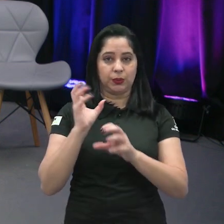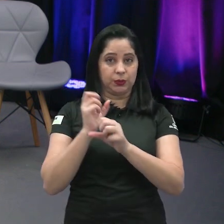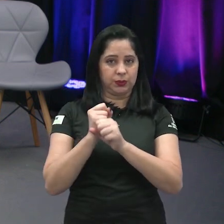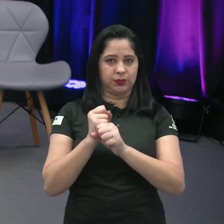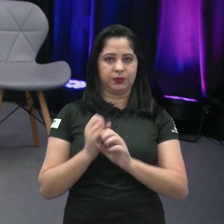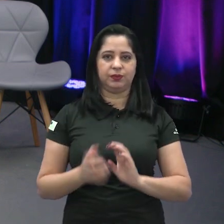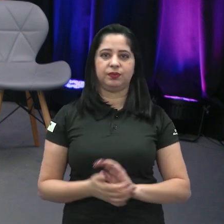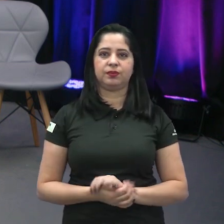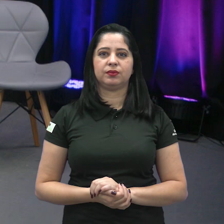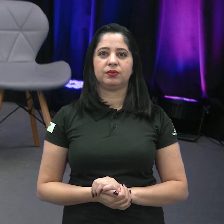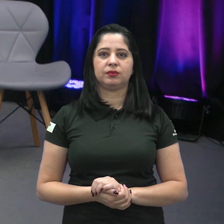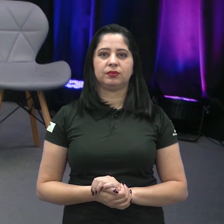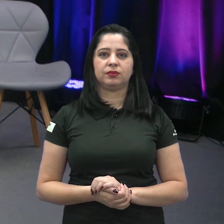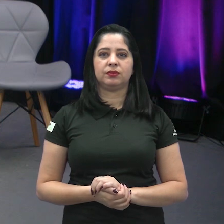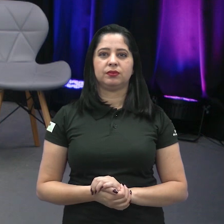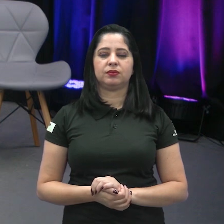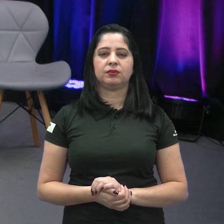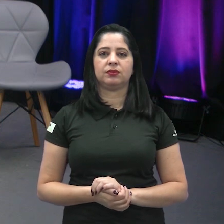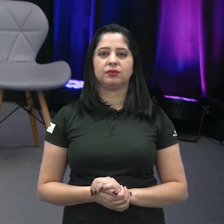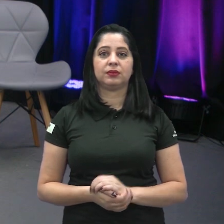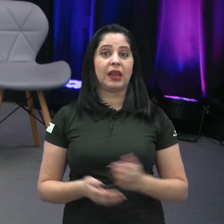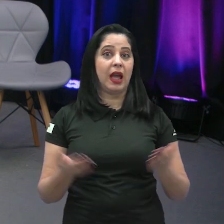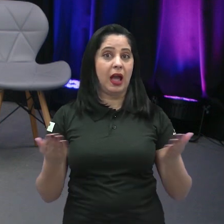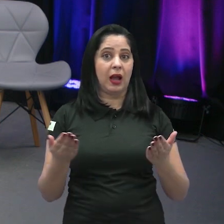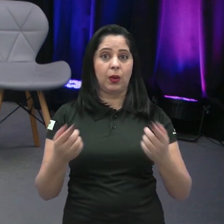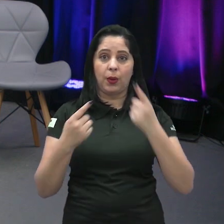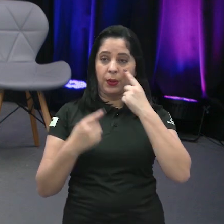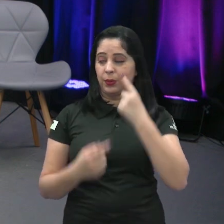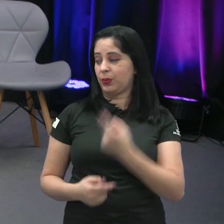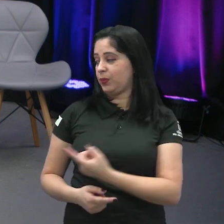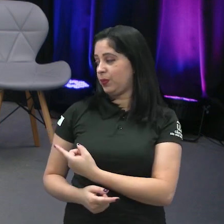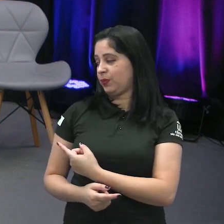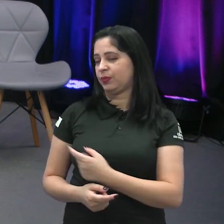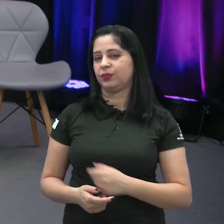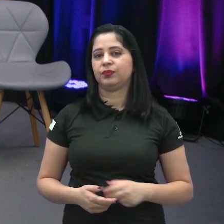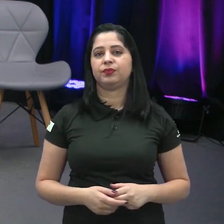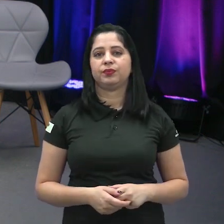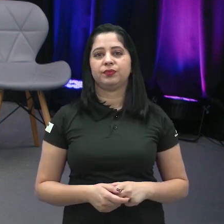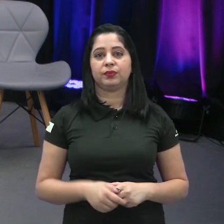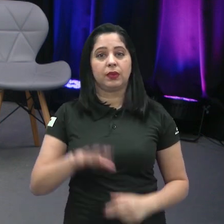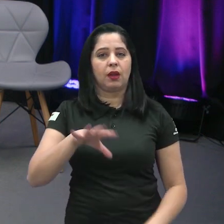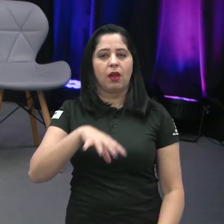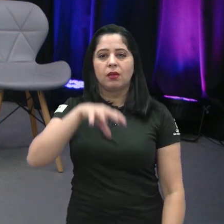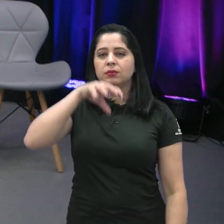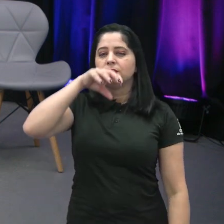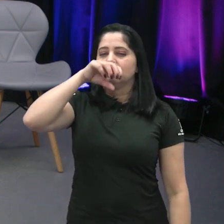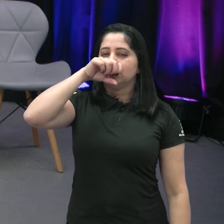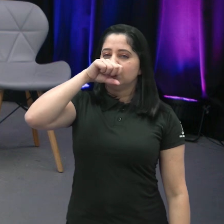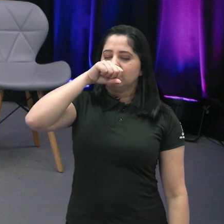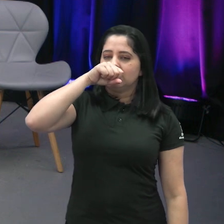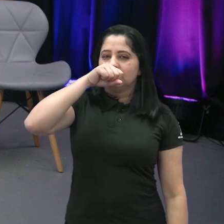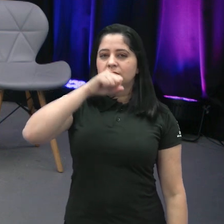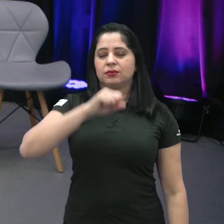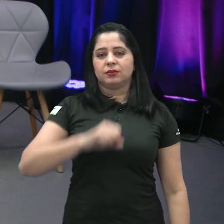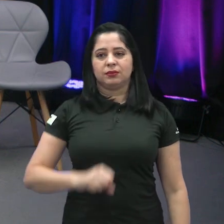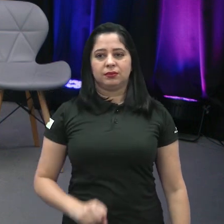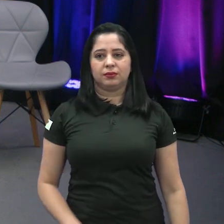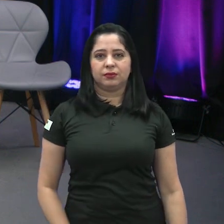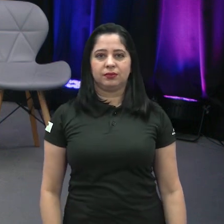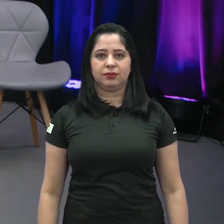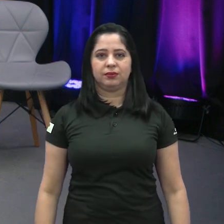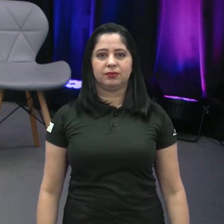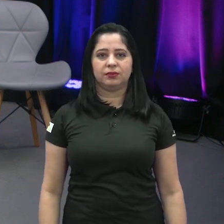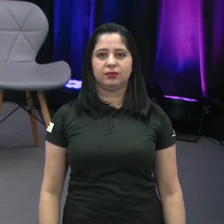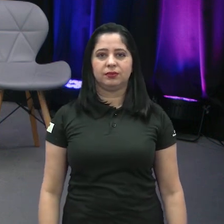trás. Terminou, galera, muito bem. Agora vamos afastar a perna, respirando, puxa na